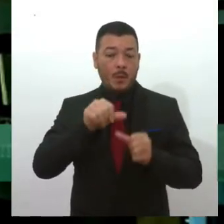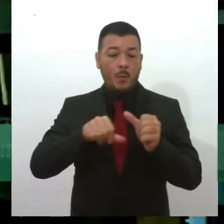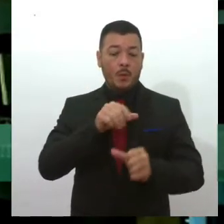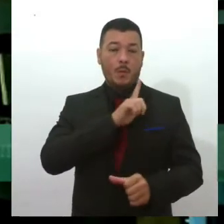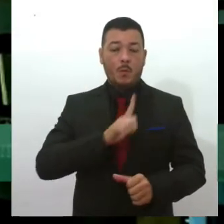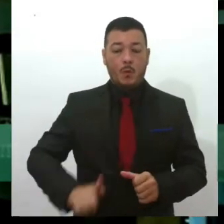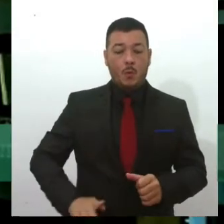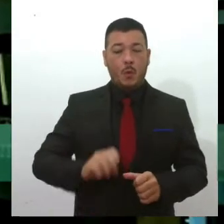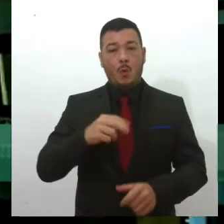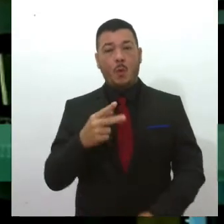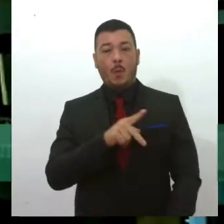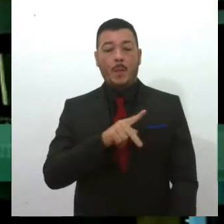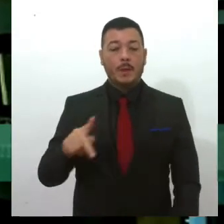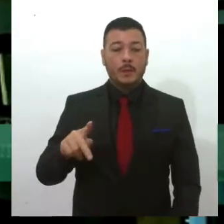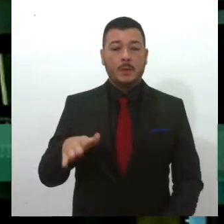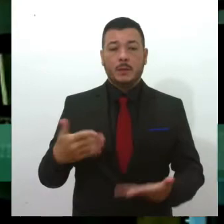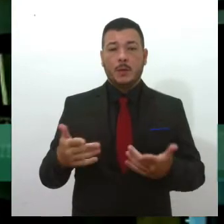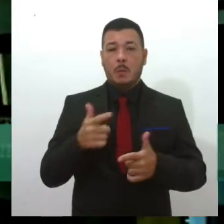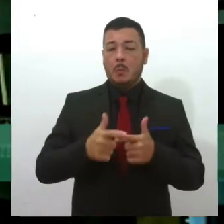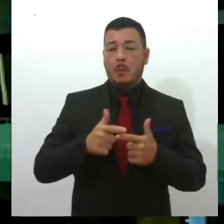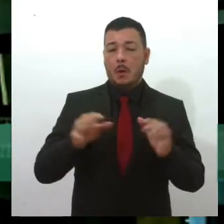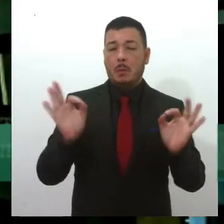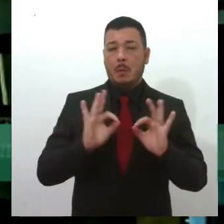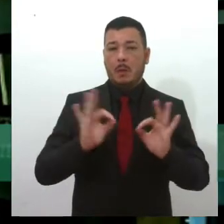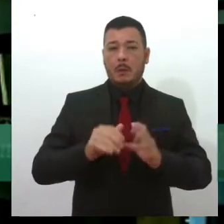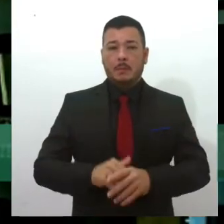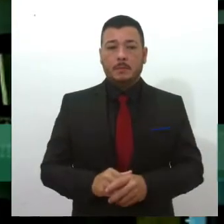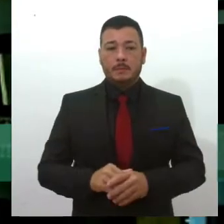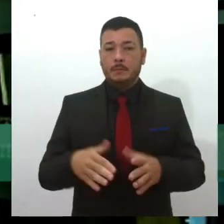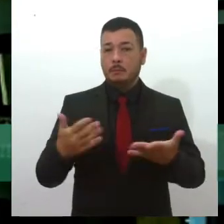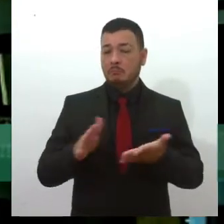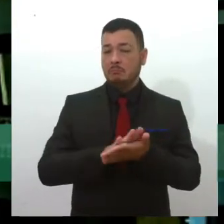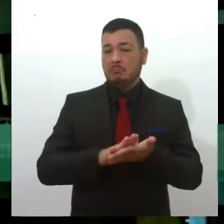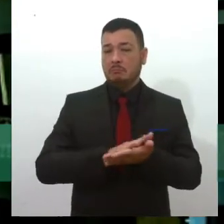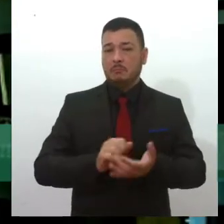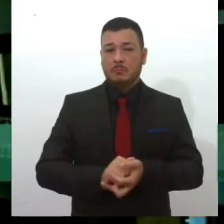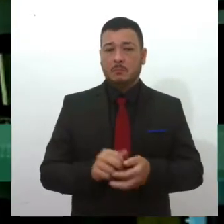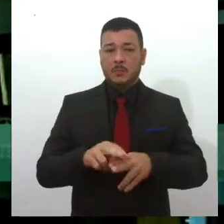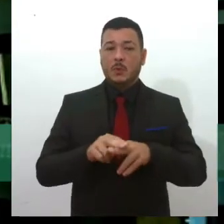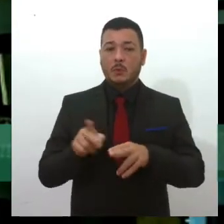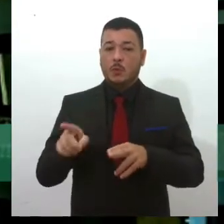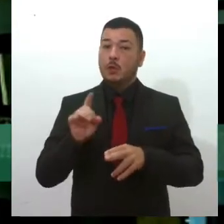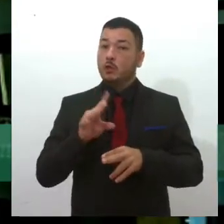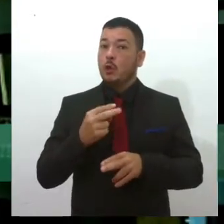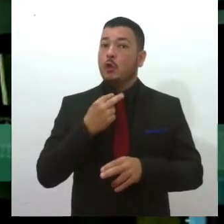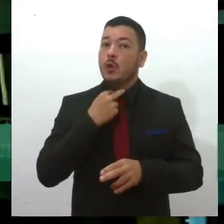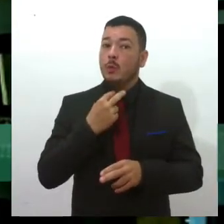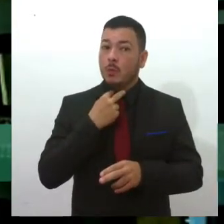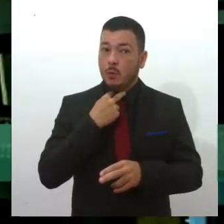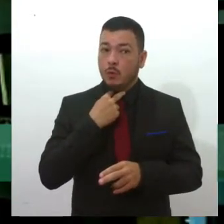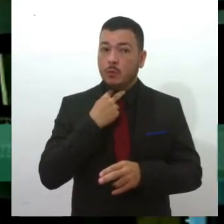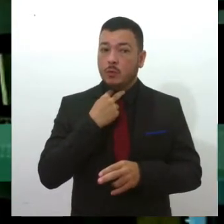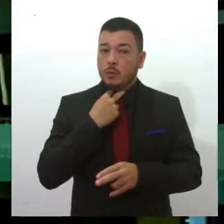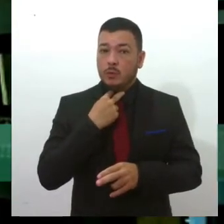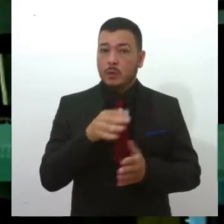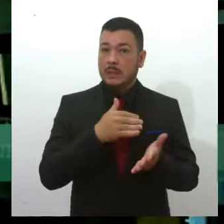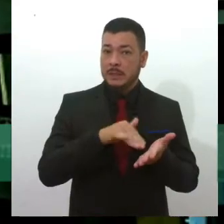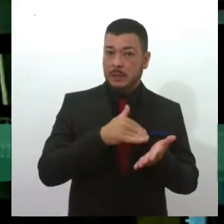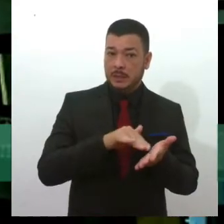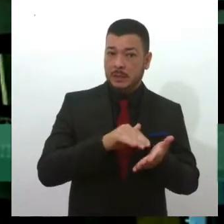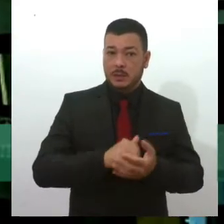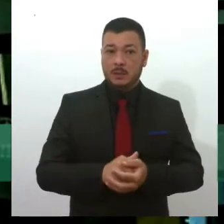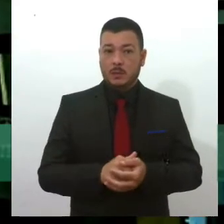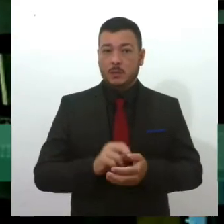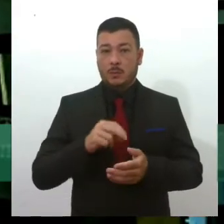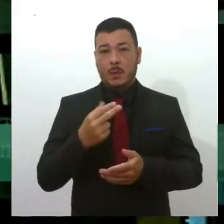virar presidente da República? Não tem problema nenhum. Tem nada demais. Ele só não vai poder mais ser secretário.